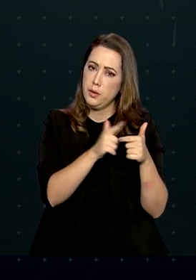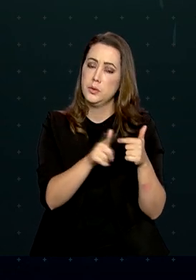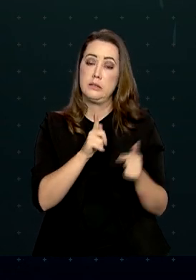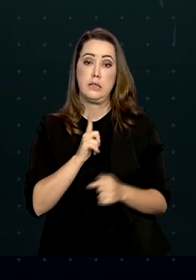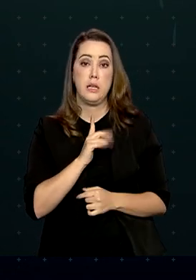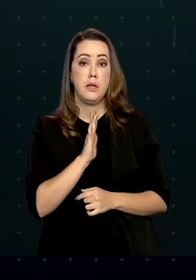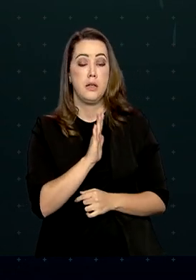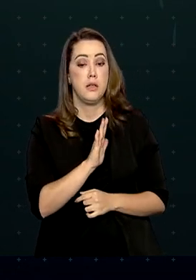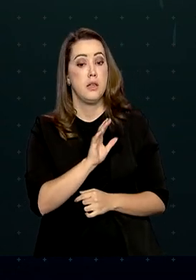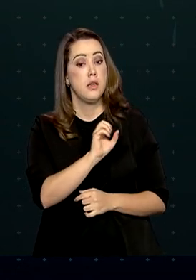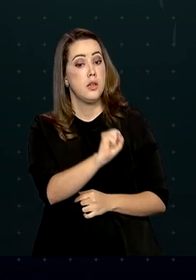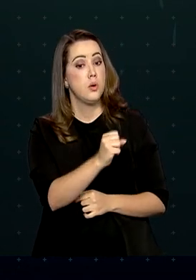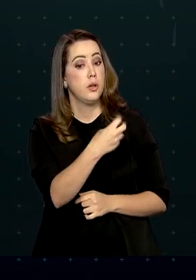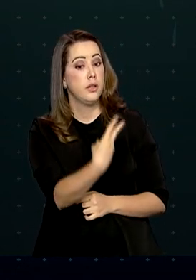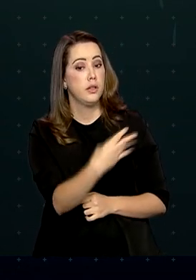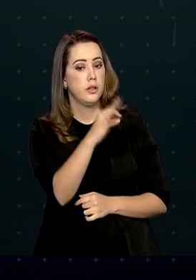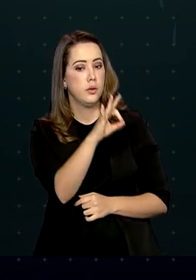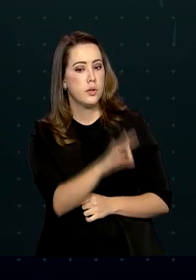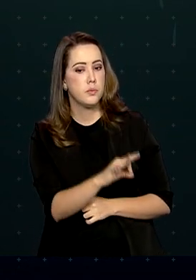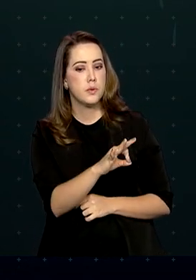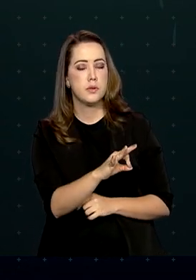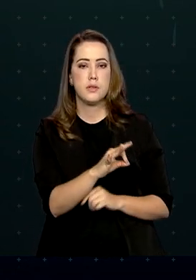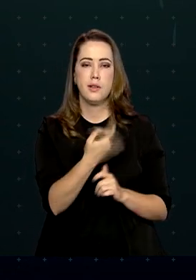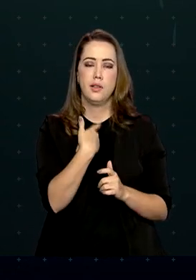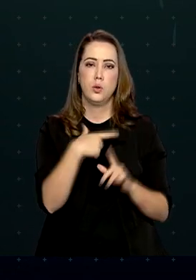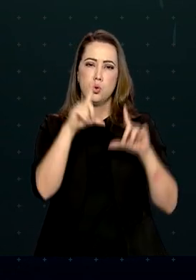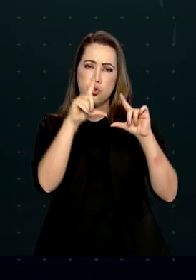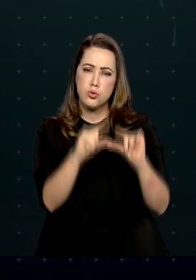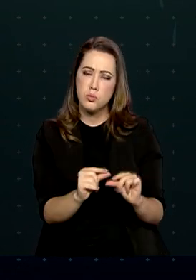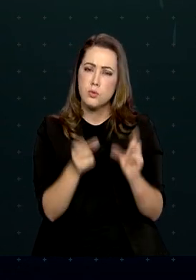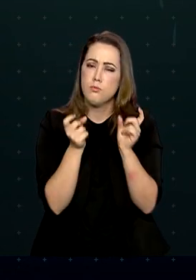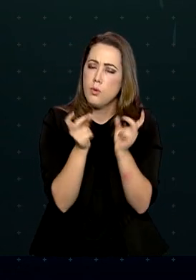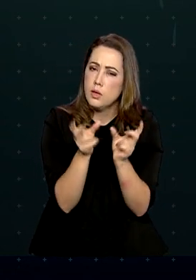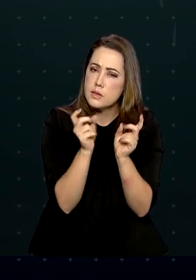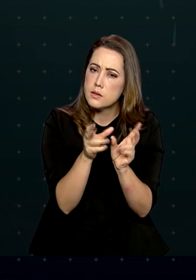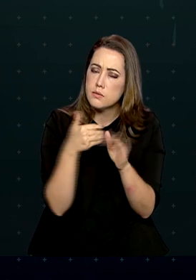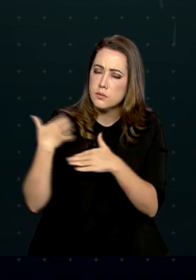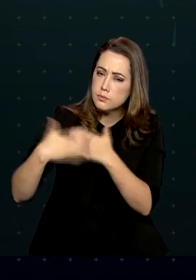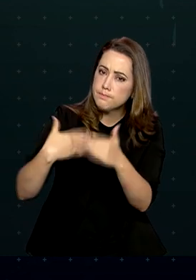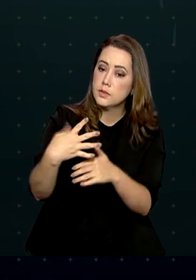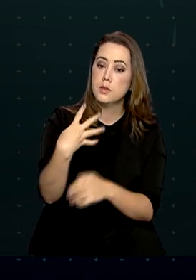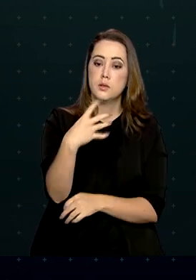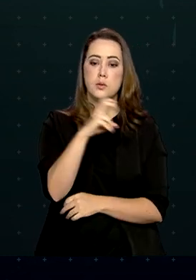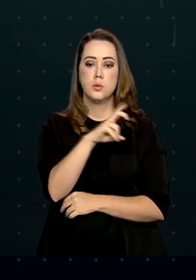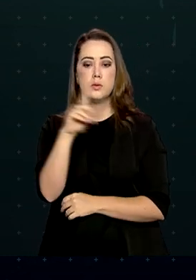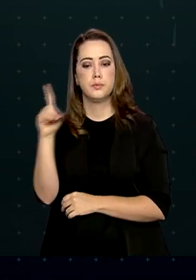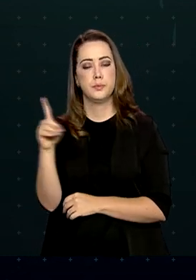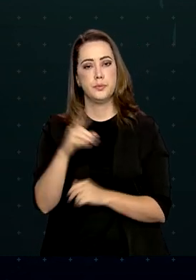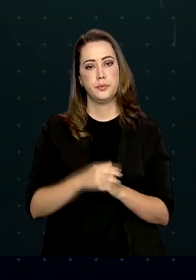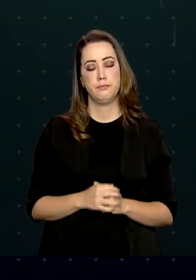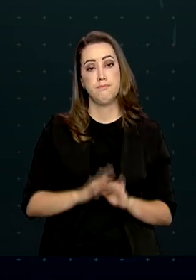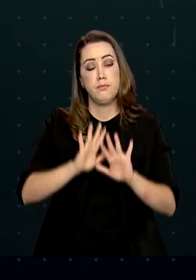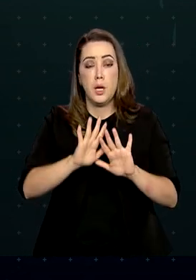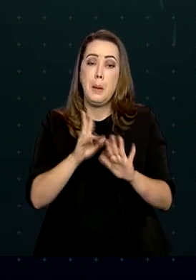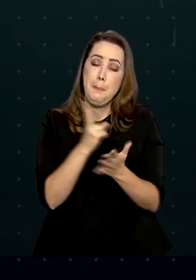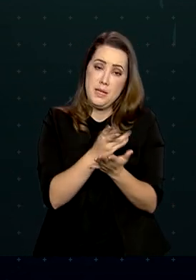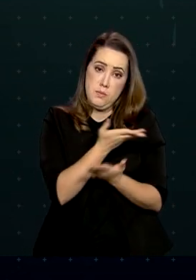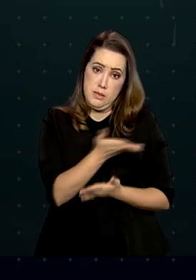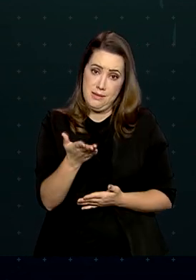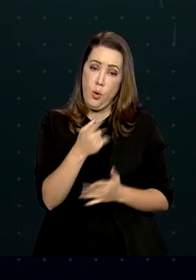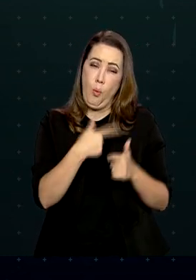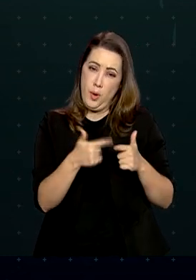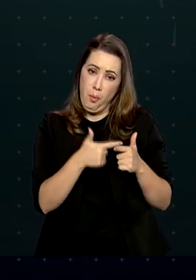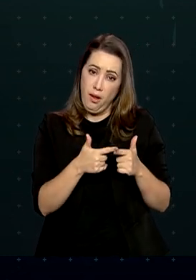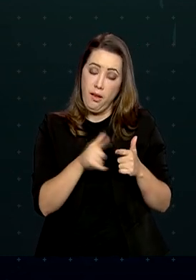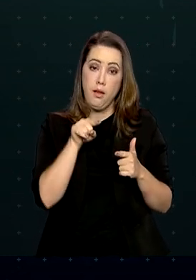e 82% tiveram queda no faturamento nos últimos 45 dias. Apesar disso, o